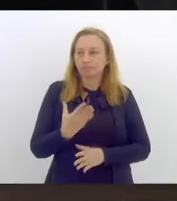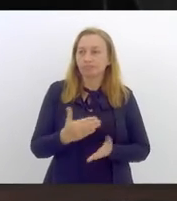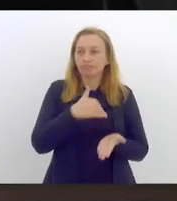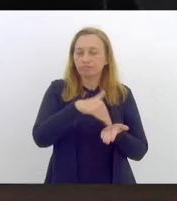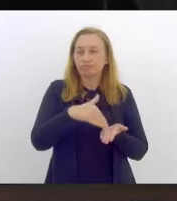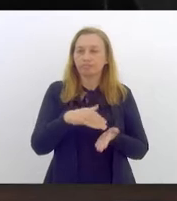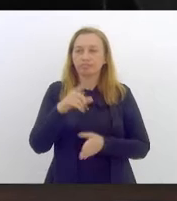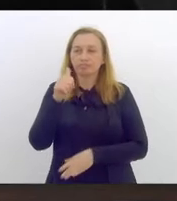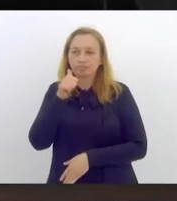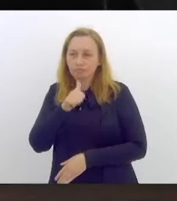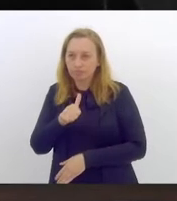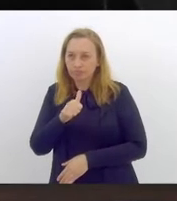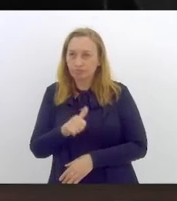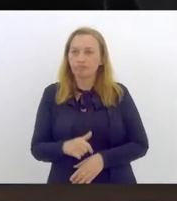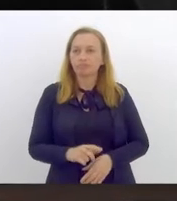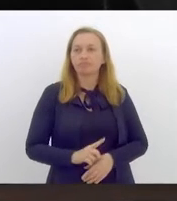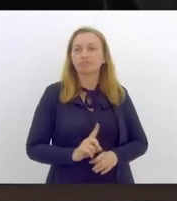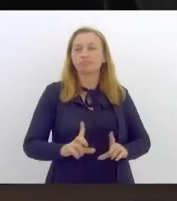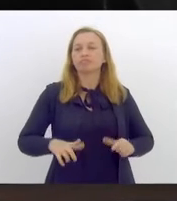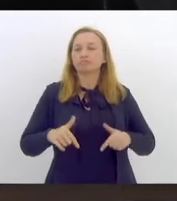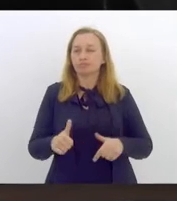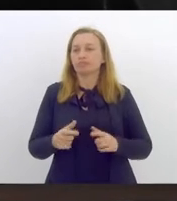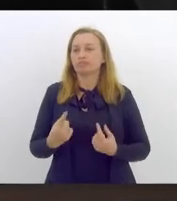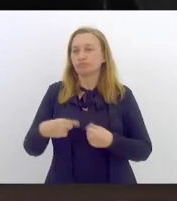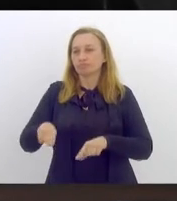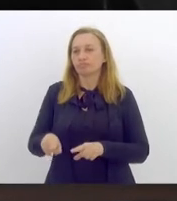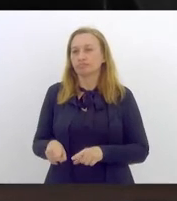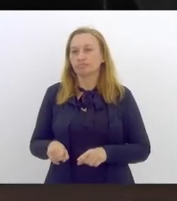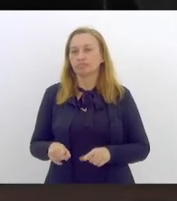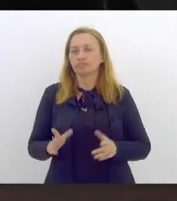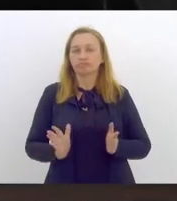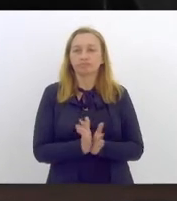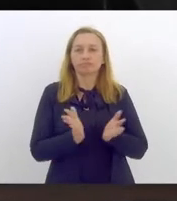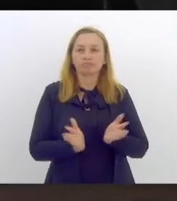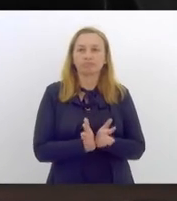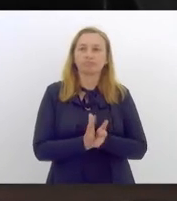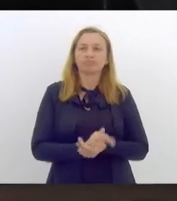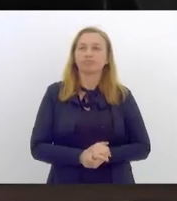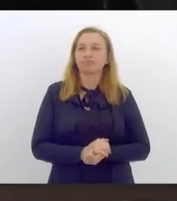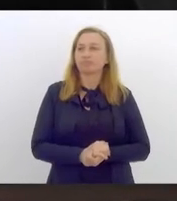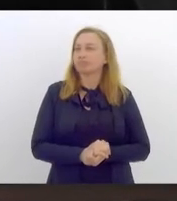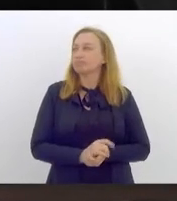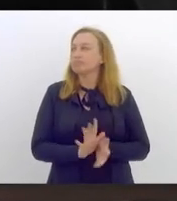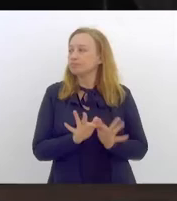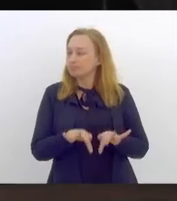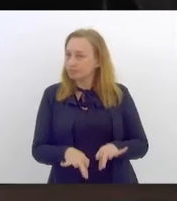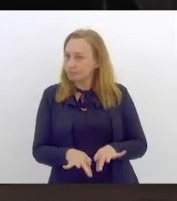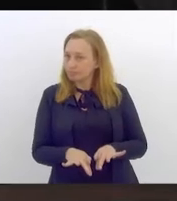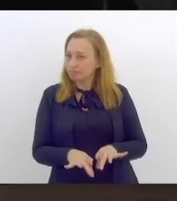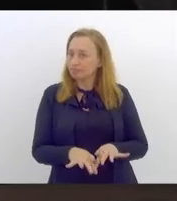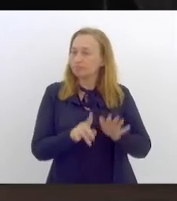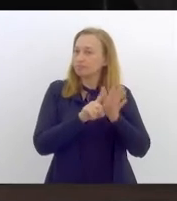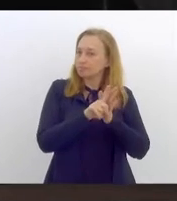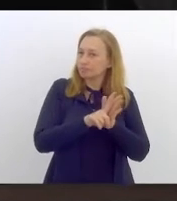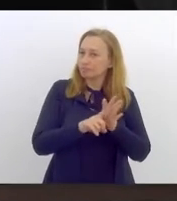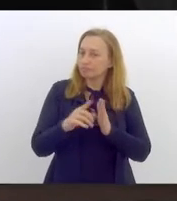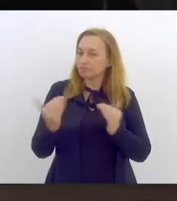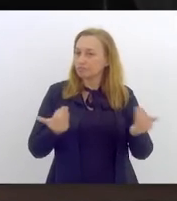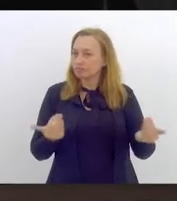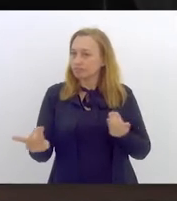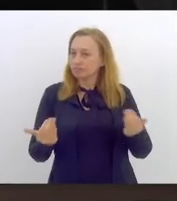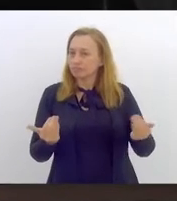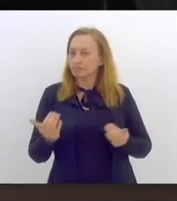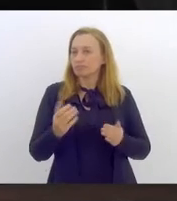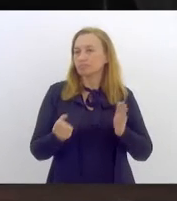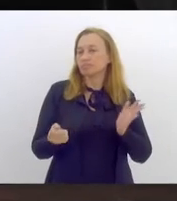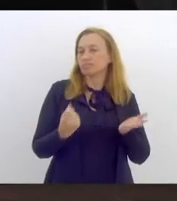Secretaria das Mulheres, e nas ações de combate à extrema pobreza, né? E, finalmente, fazendo uma correlação com o Pacto